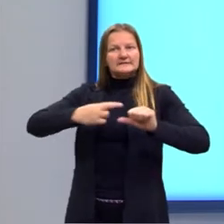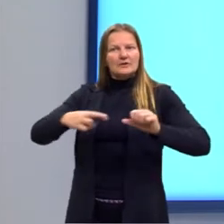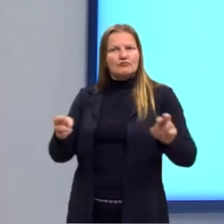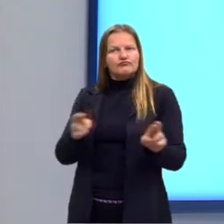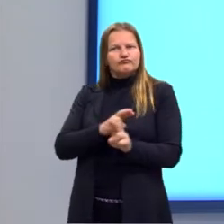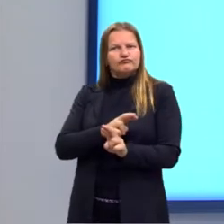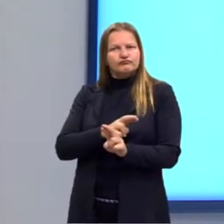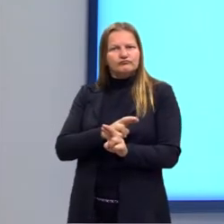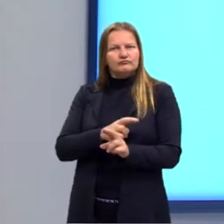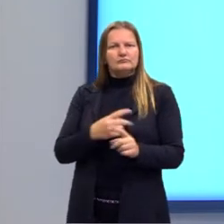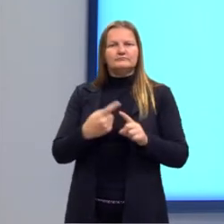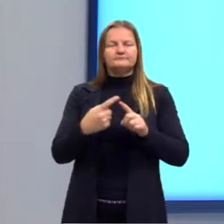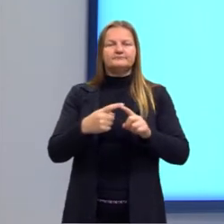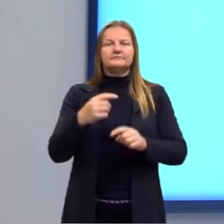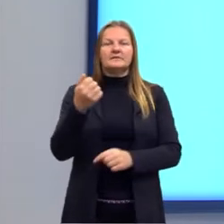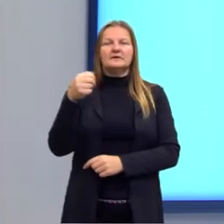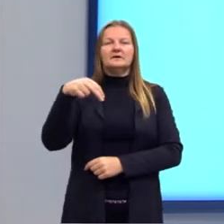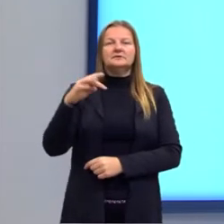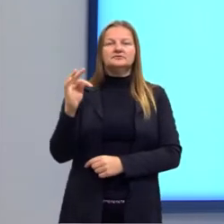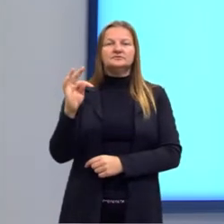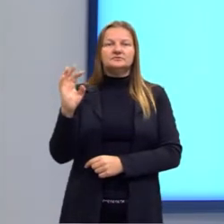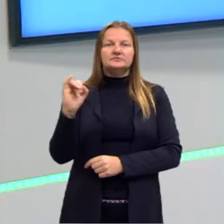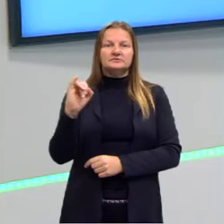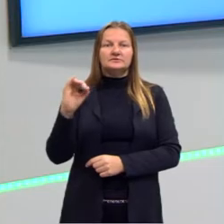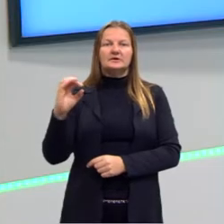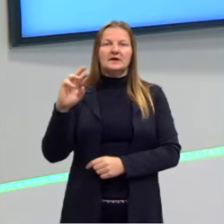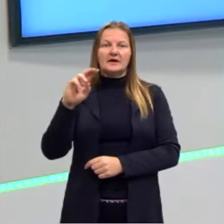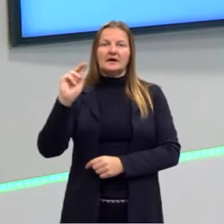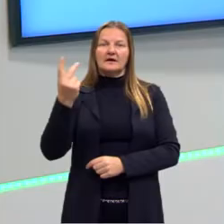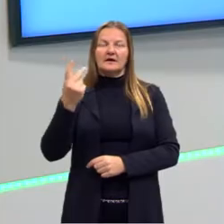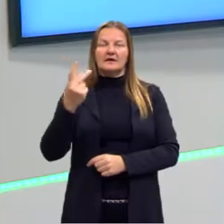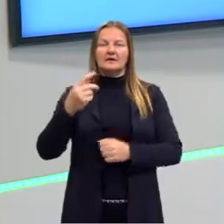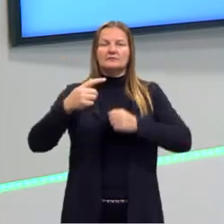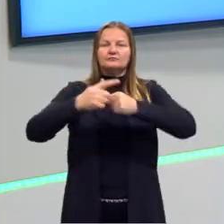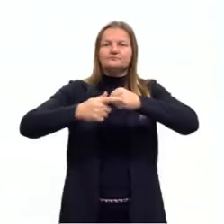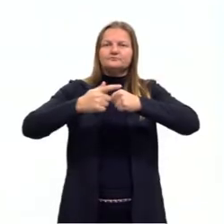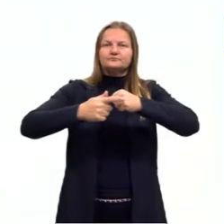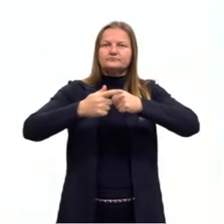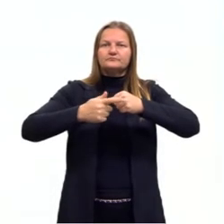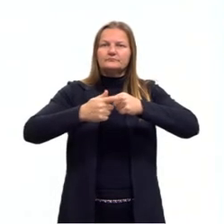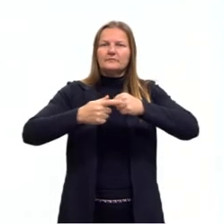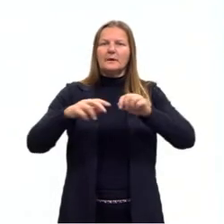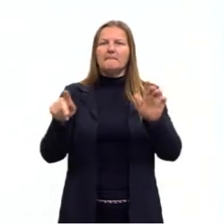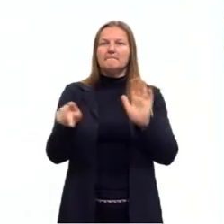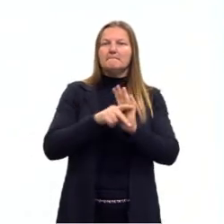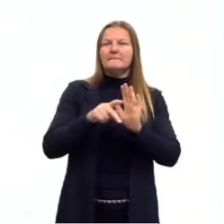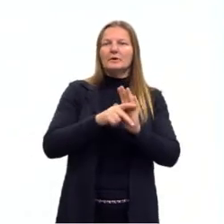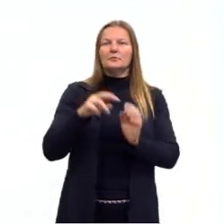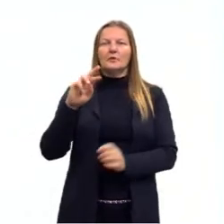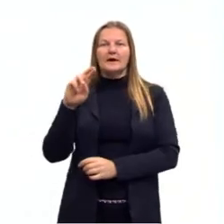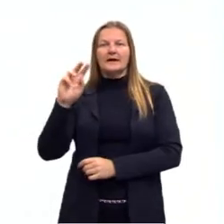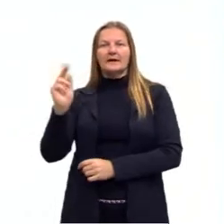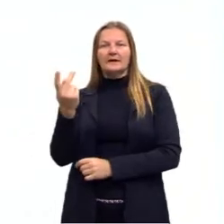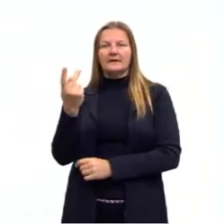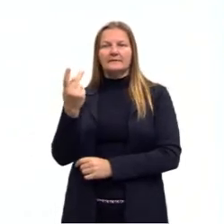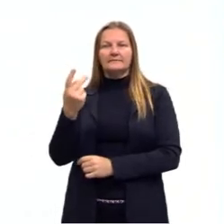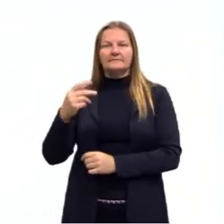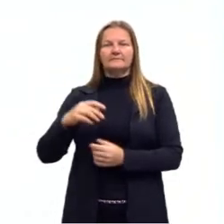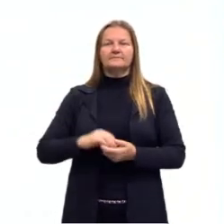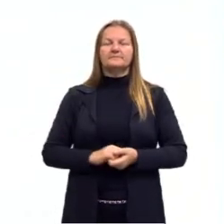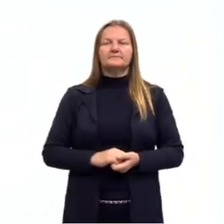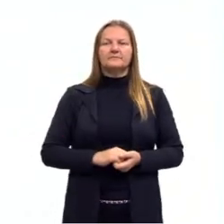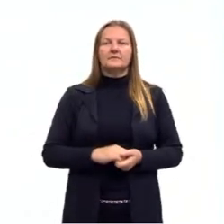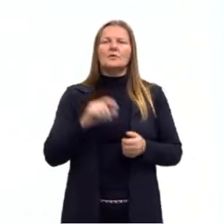RH que foram chamados de aglutinogênios RH E aí